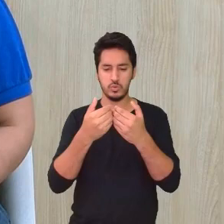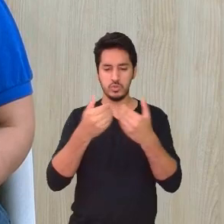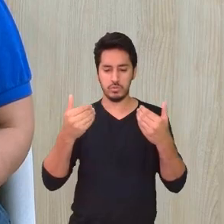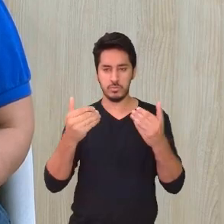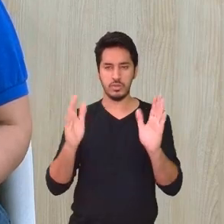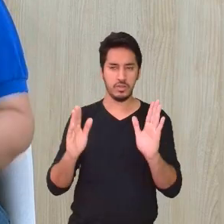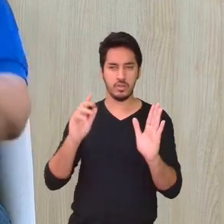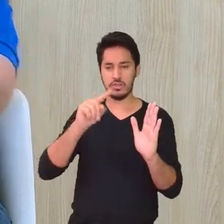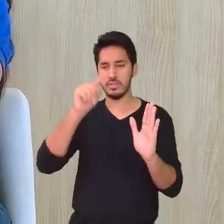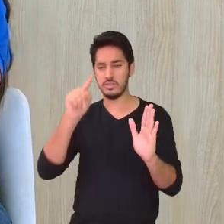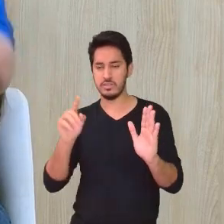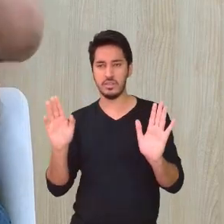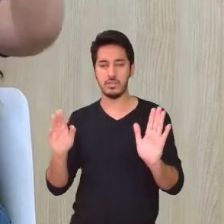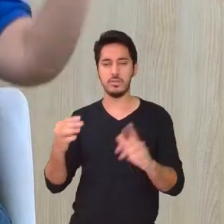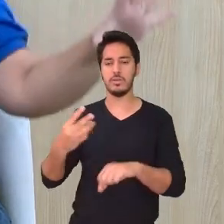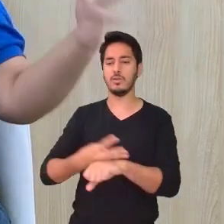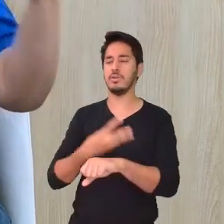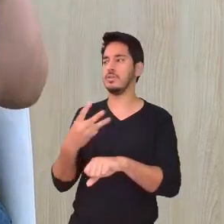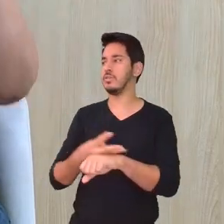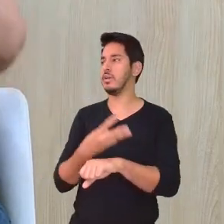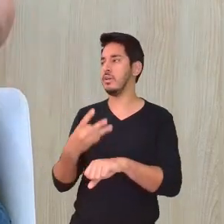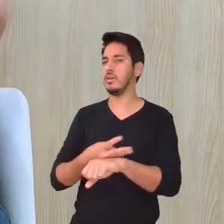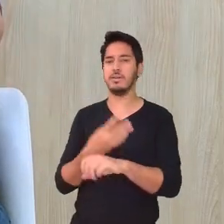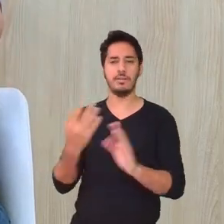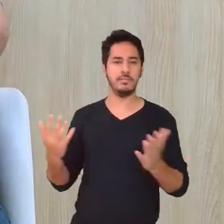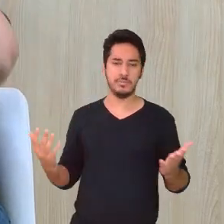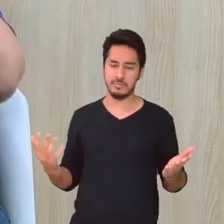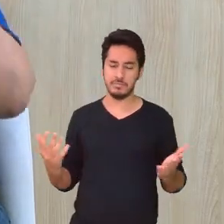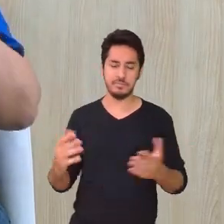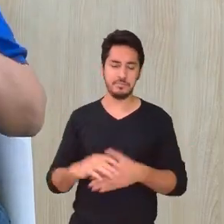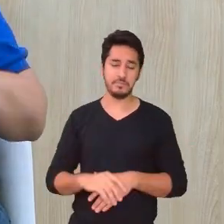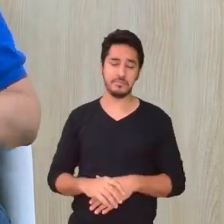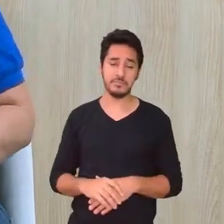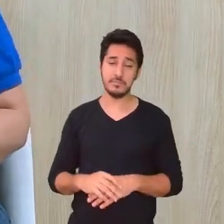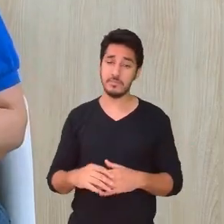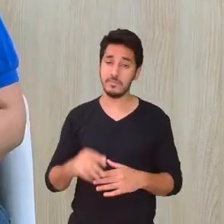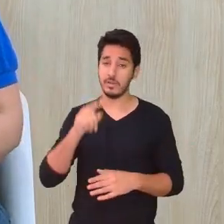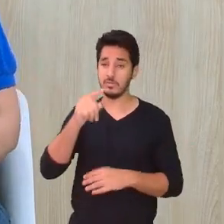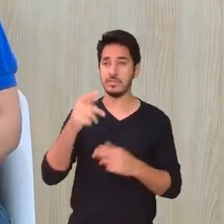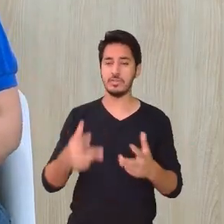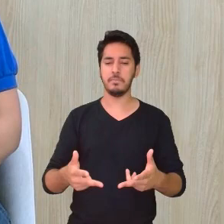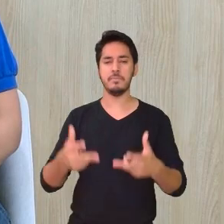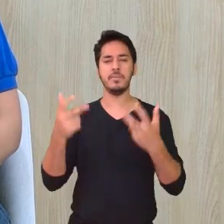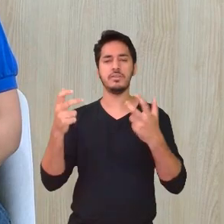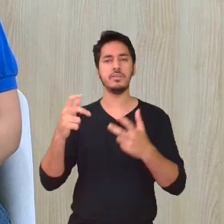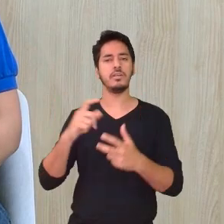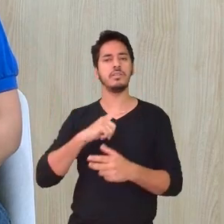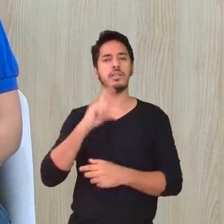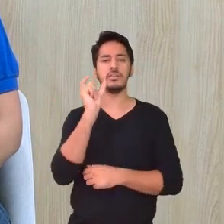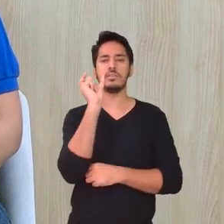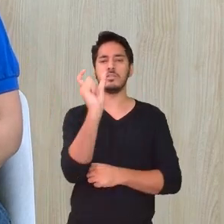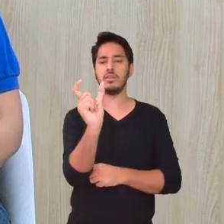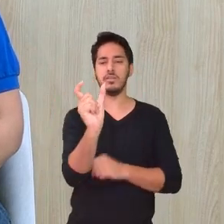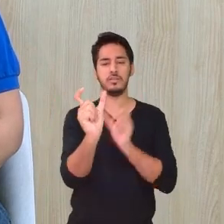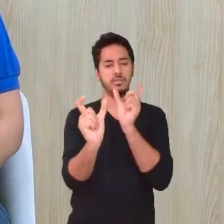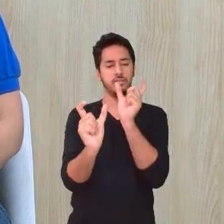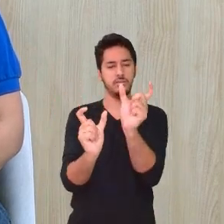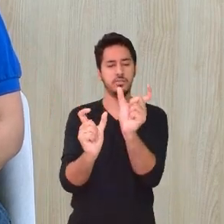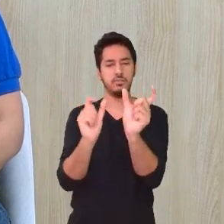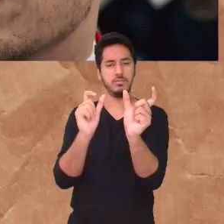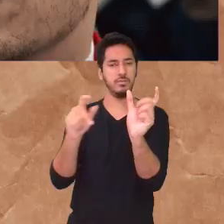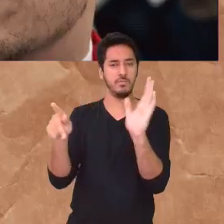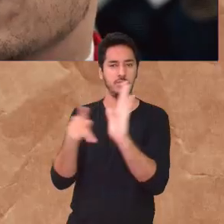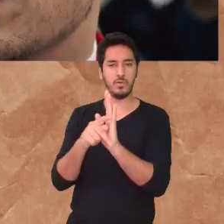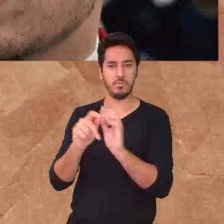com acento, sem acento. E no WhatsApp é do mesmo jeito, PQ, né? Então, aí você percebe que esses termos aí, que vai aparecer aí na